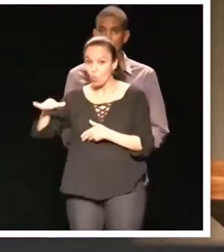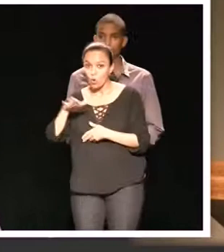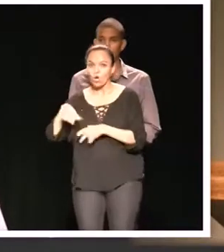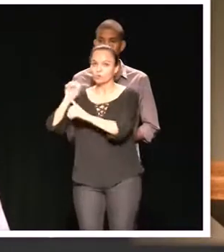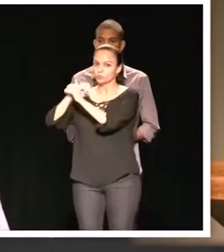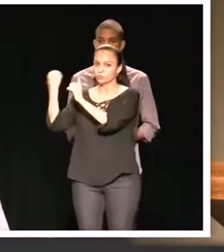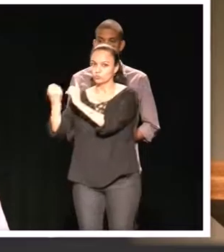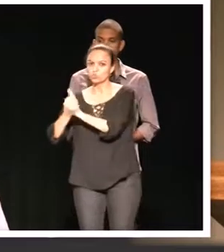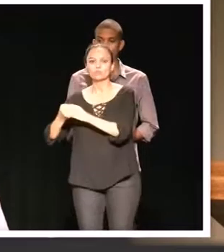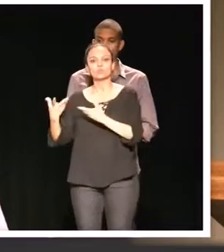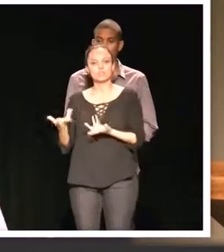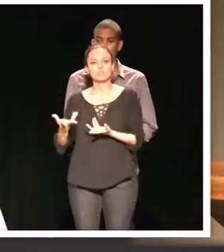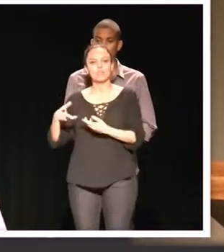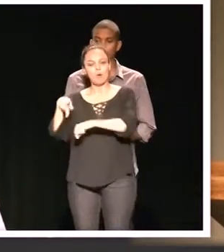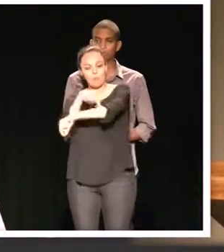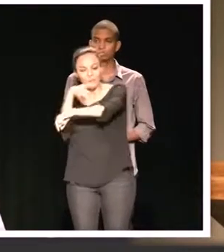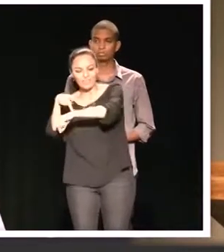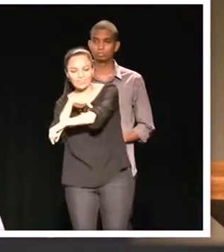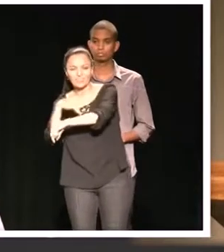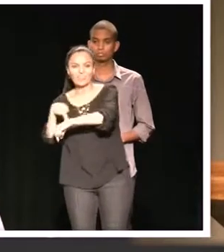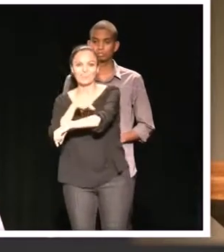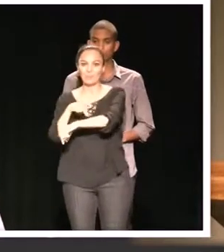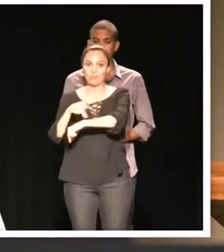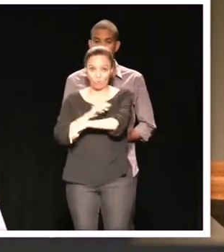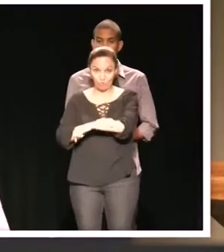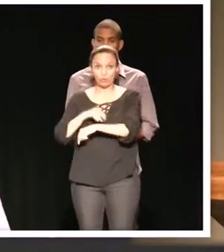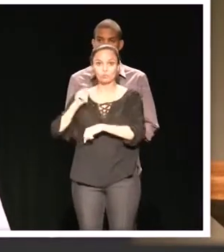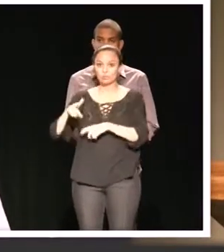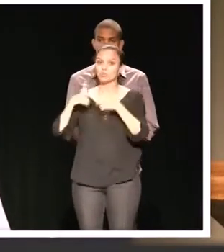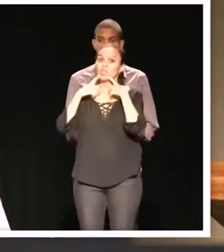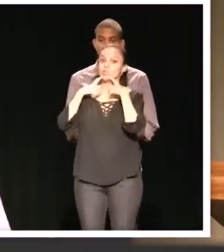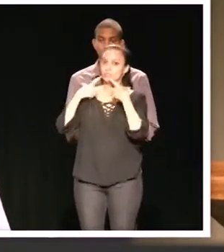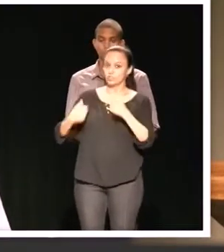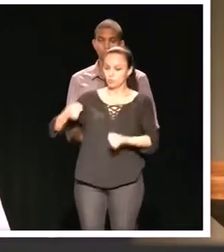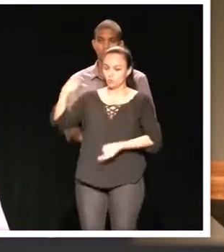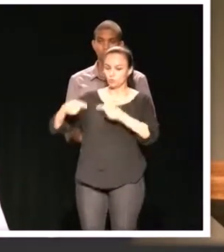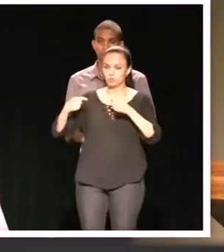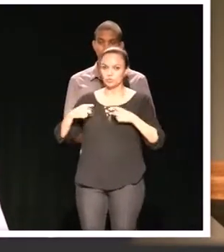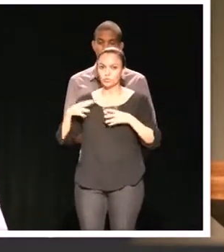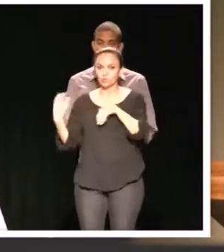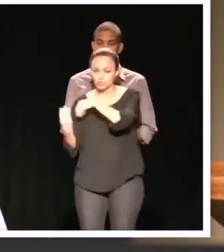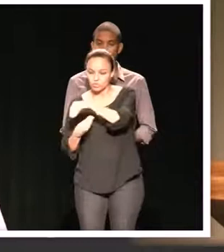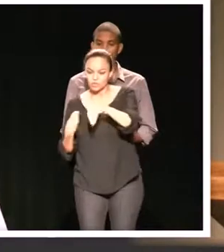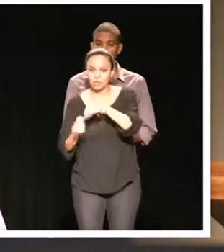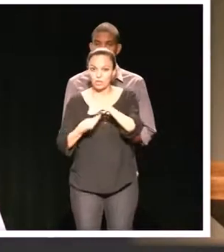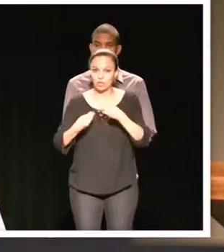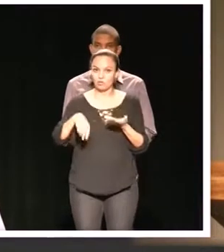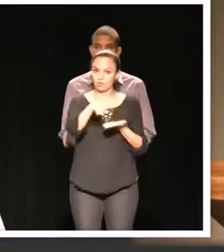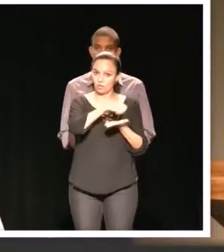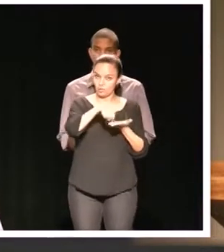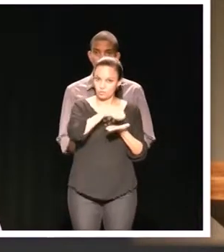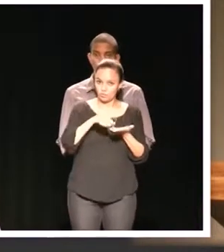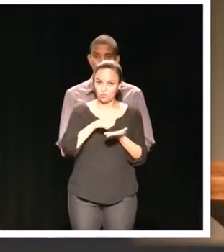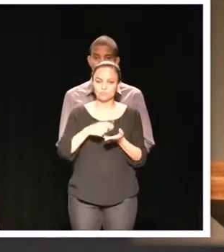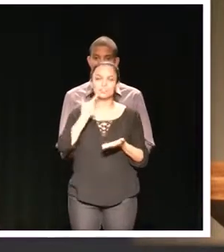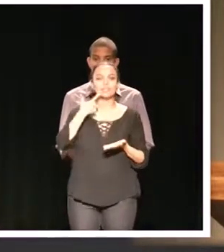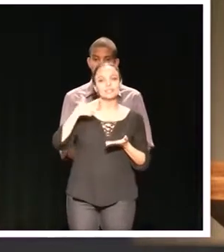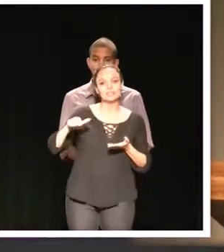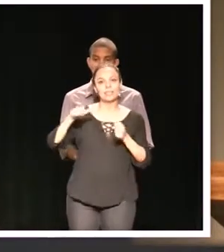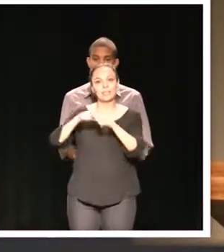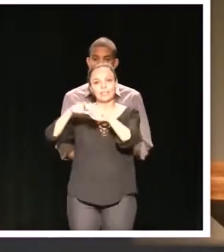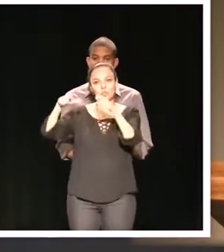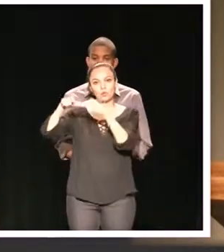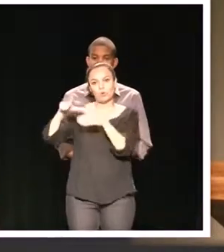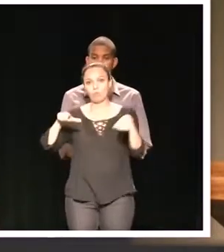o desenvolvimento de identidades linguísticas híbridas, na língua escrita majoritária e na língua de